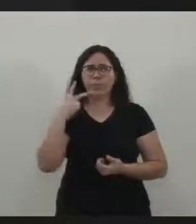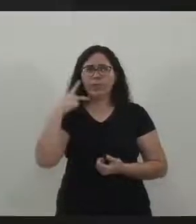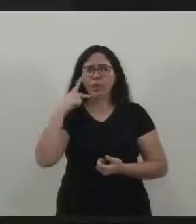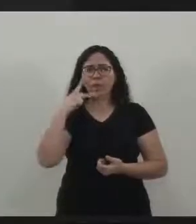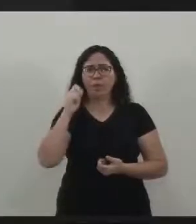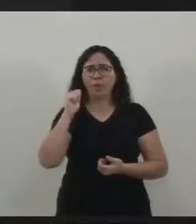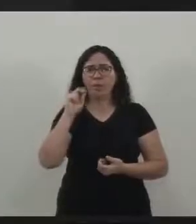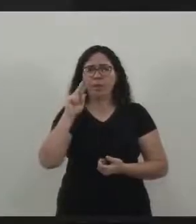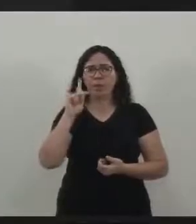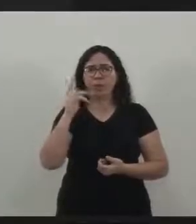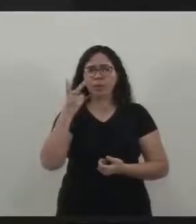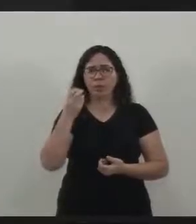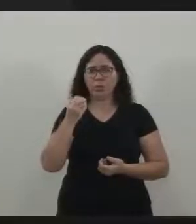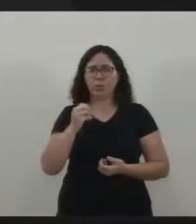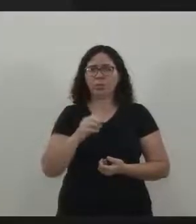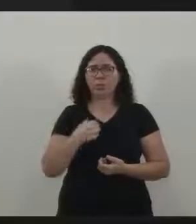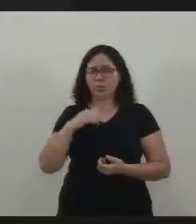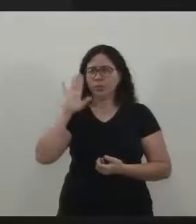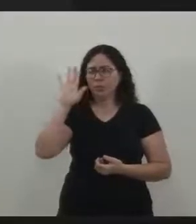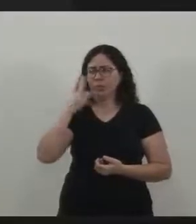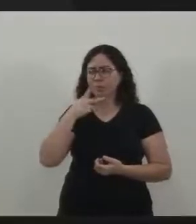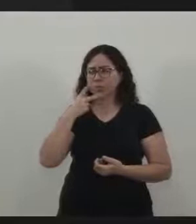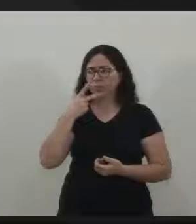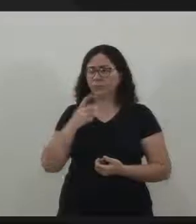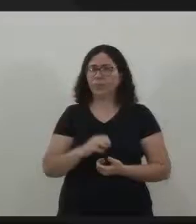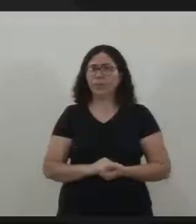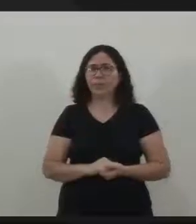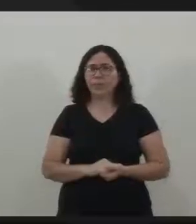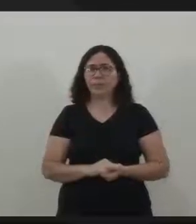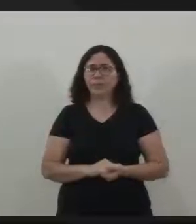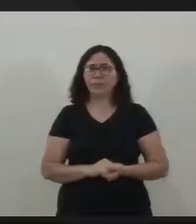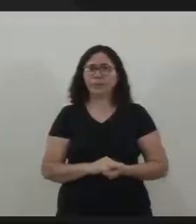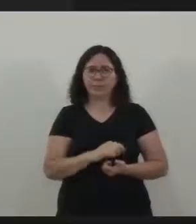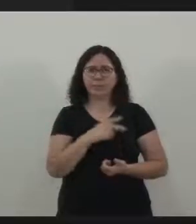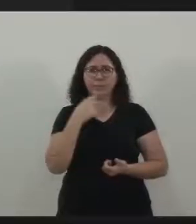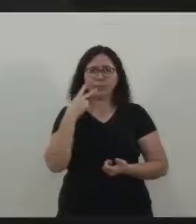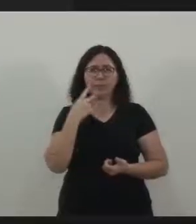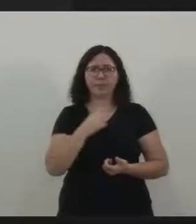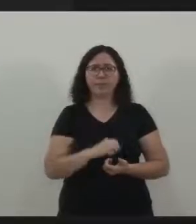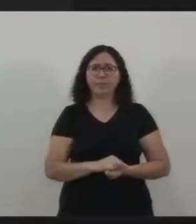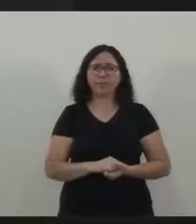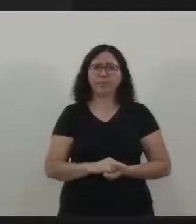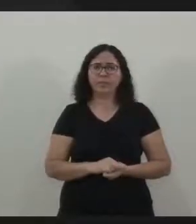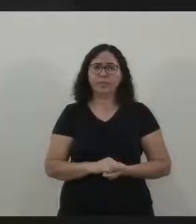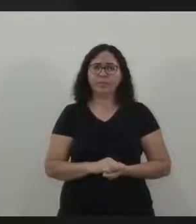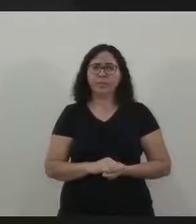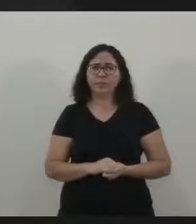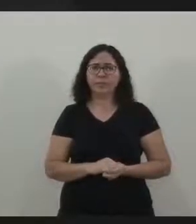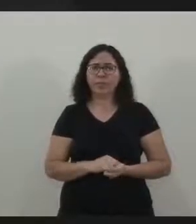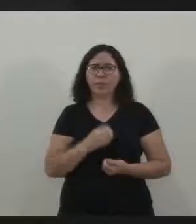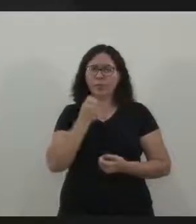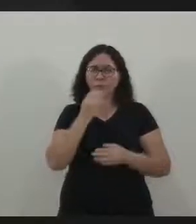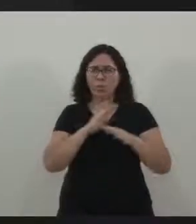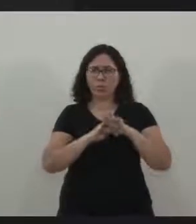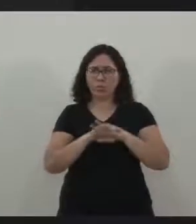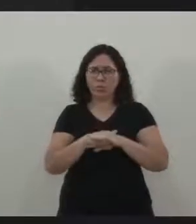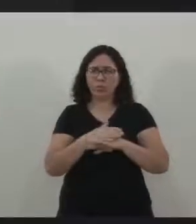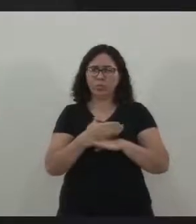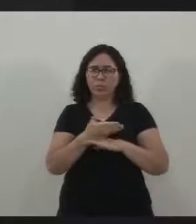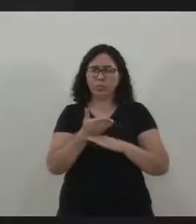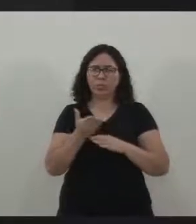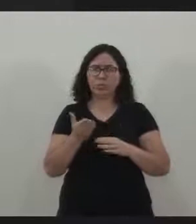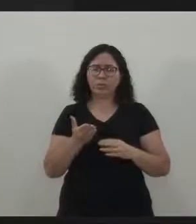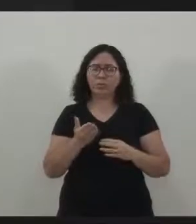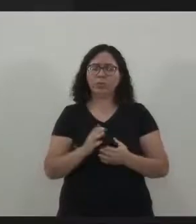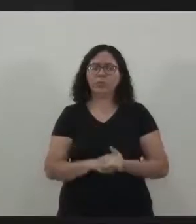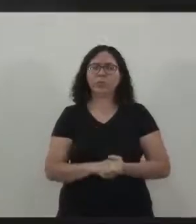Vereador Paulinho Palmeira. Peço a palavra, senhor presidente. Com a palavra, vereador Paulinho Palmeira. Boa noite a todos, boa noite